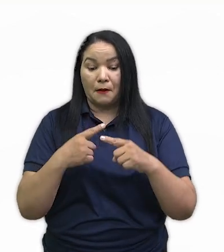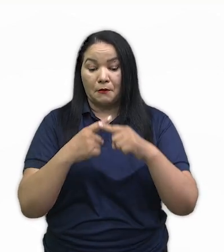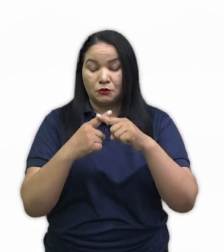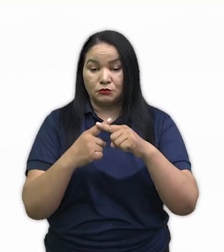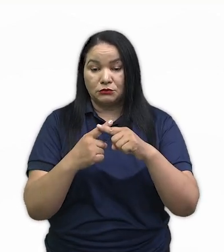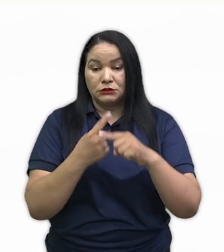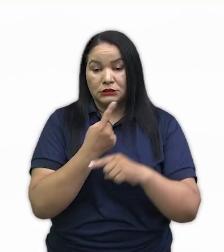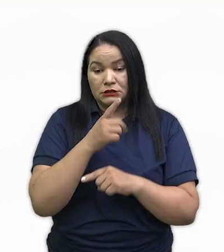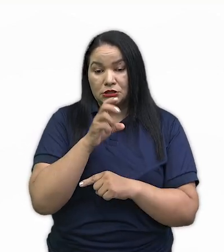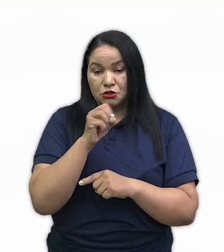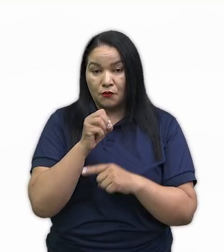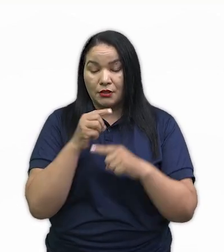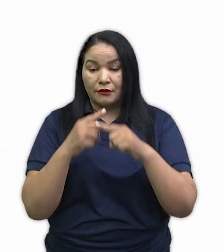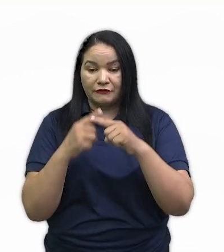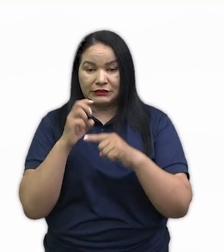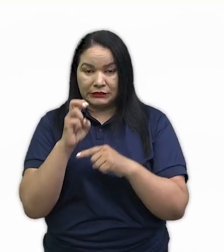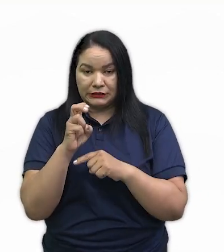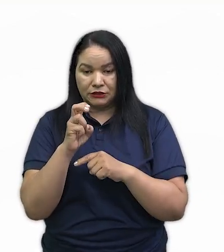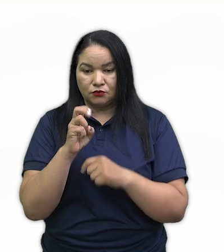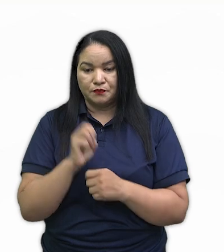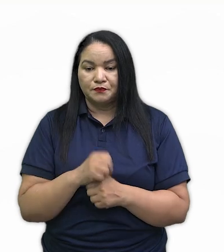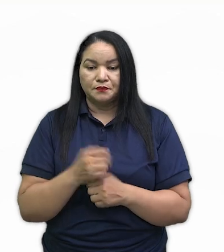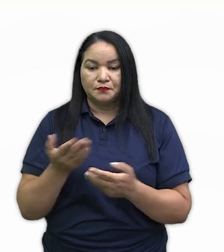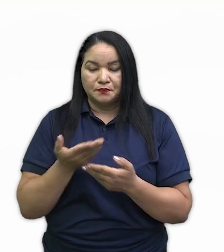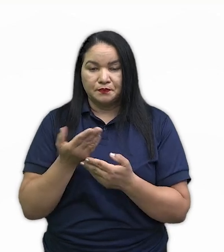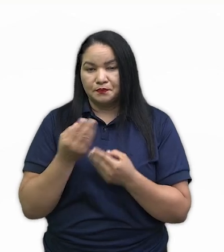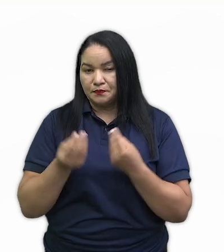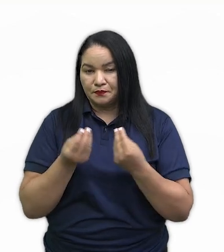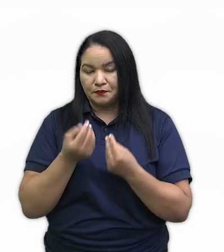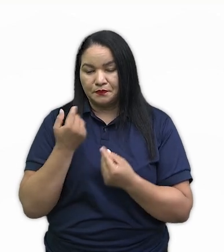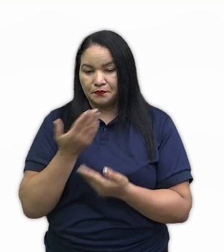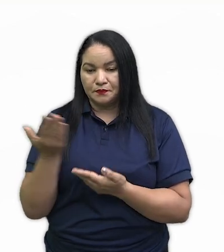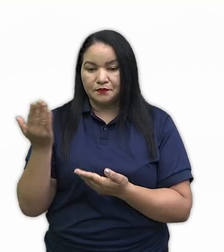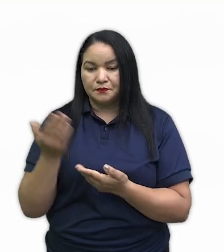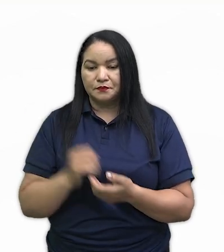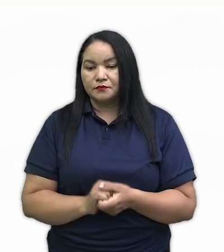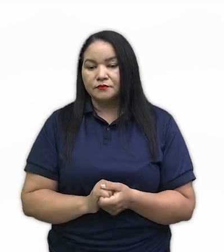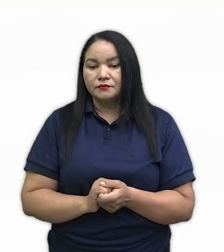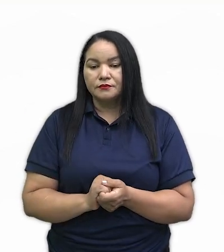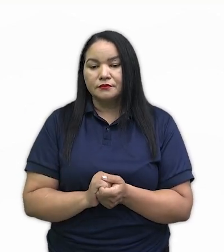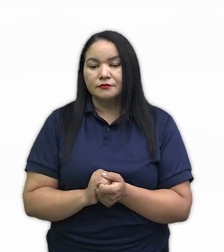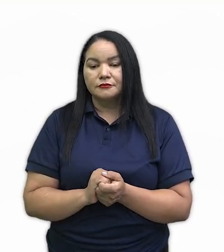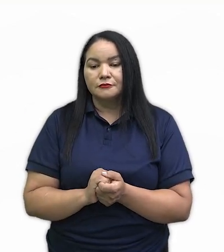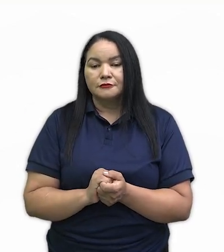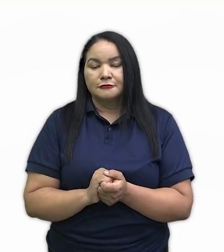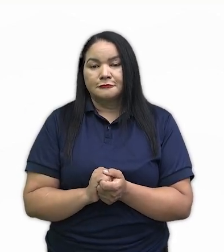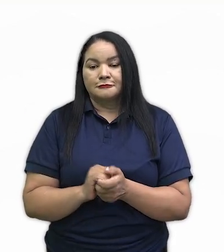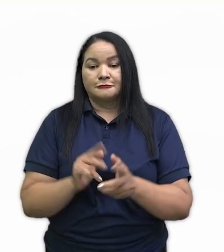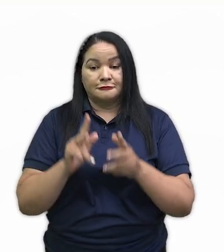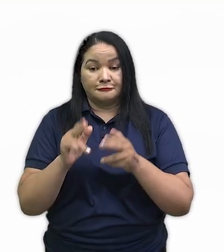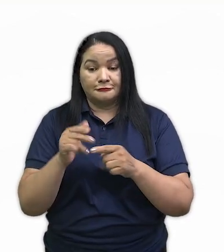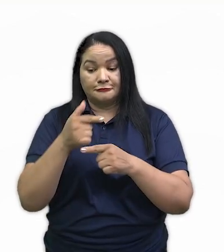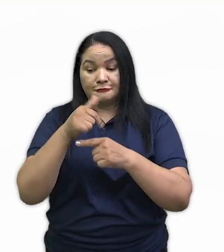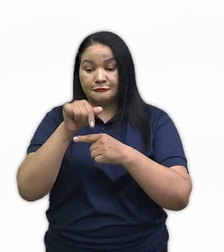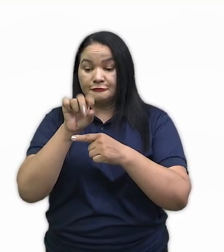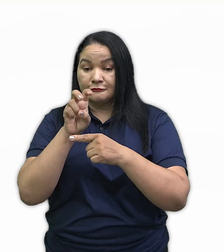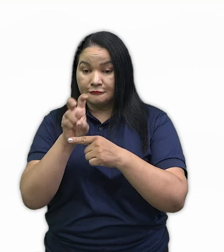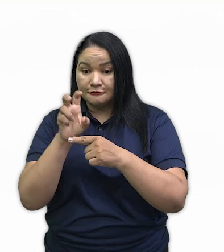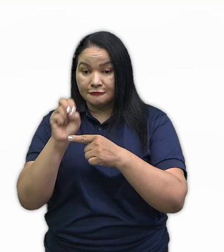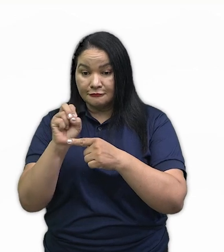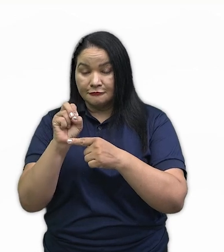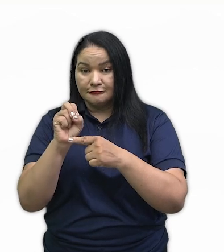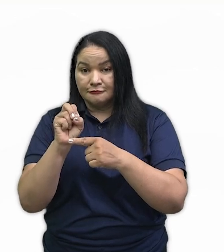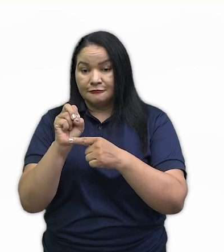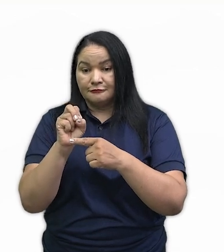de 150 vezes 5. Realizando essa multiplicação de forma correta, você vai encontrar o